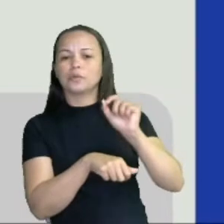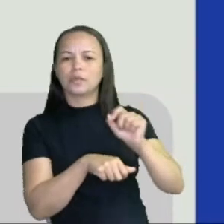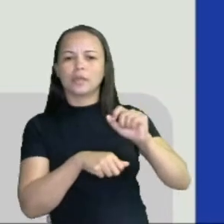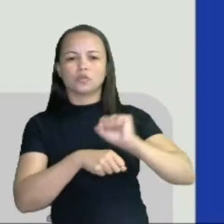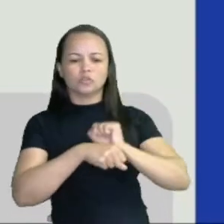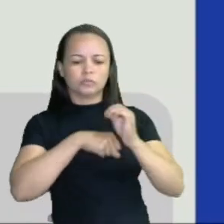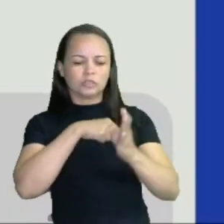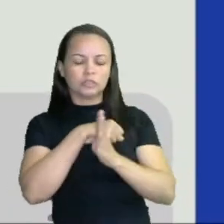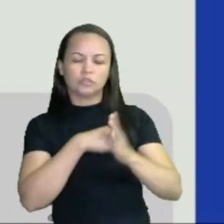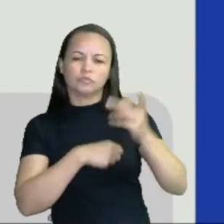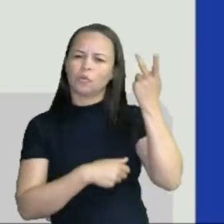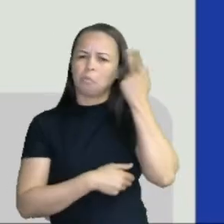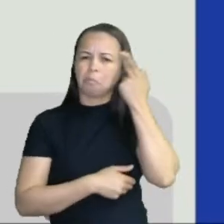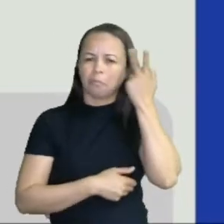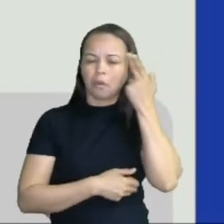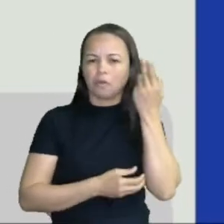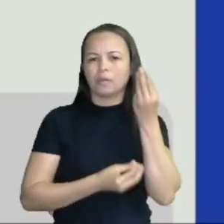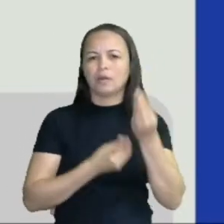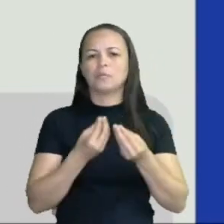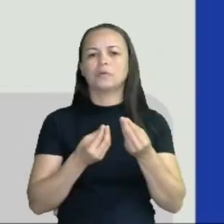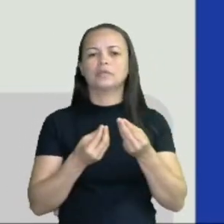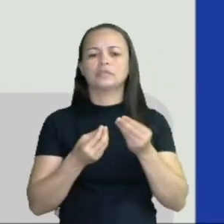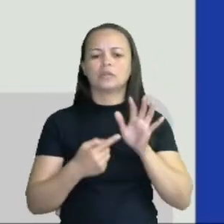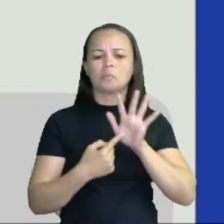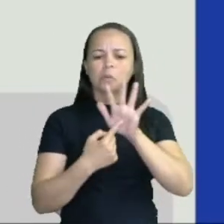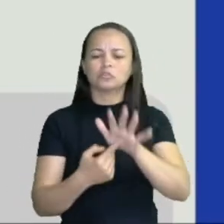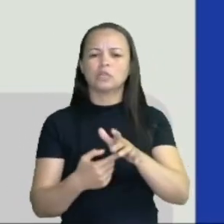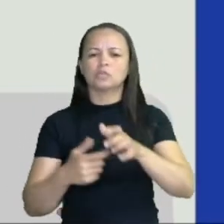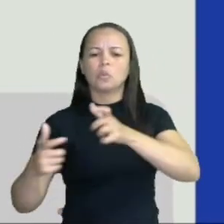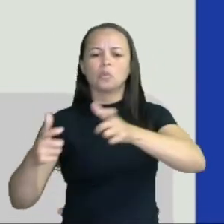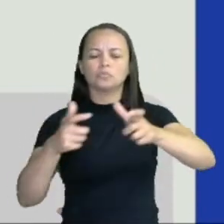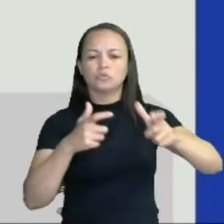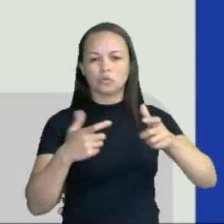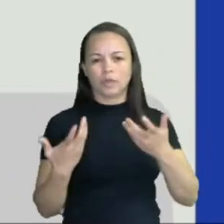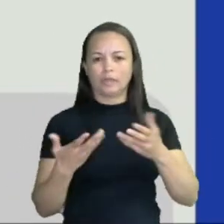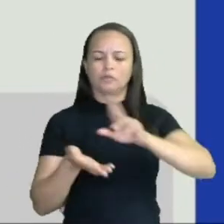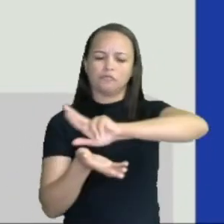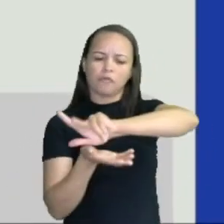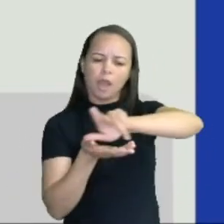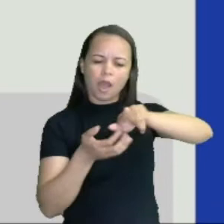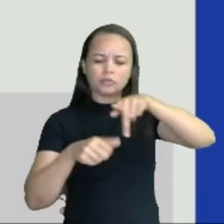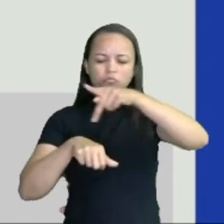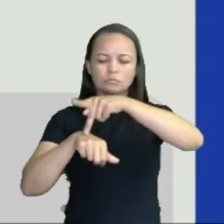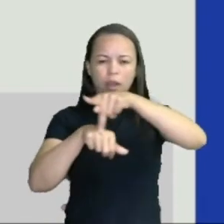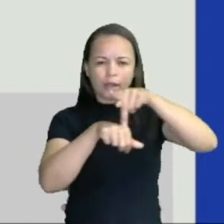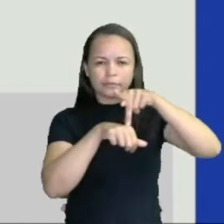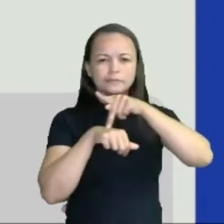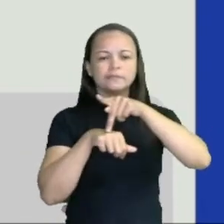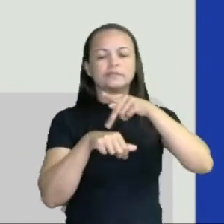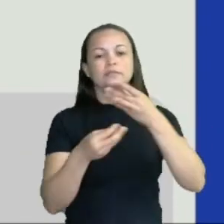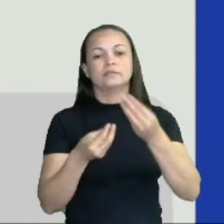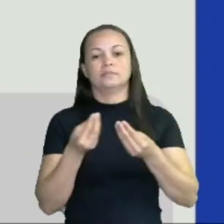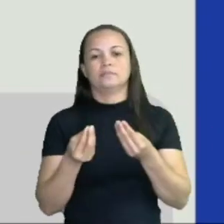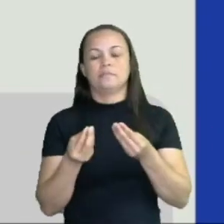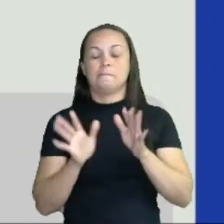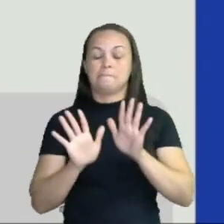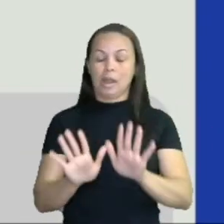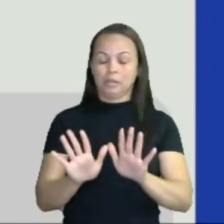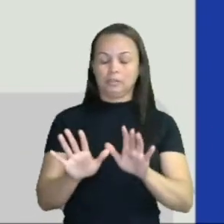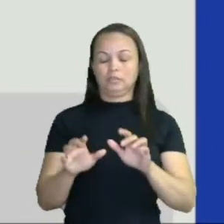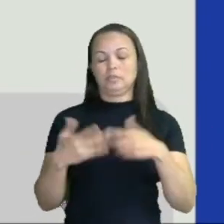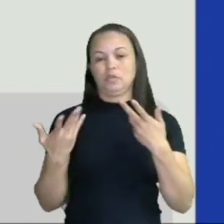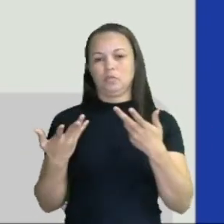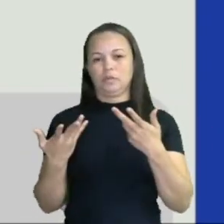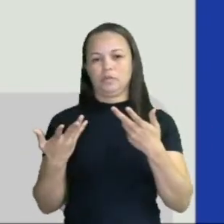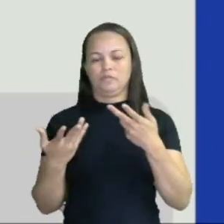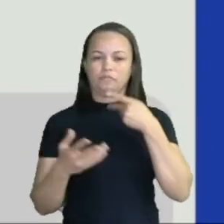se referindo a um lugar, né? Então, existem vários, diversos países. Mas se eu me refiro ao Brasil,